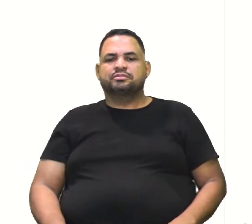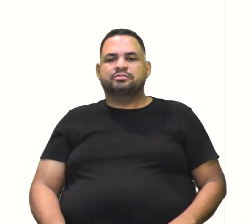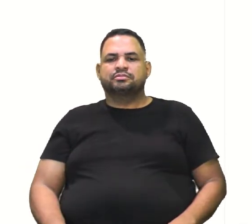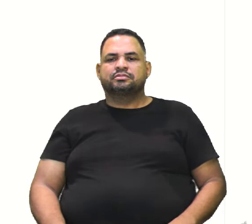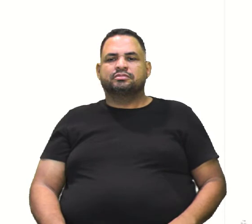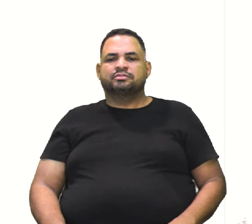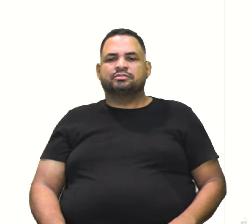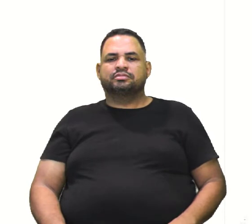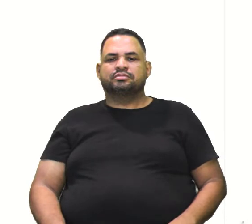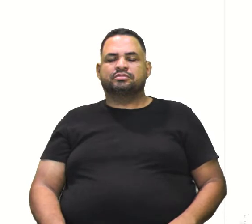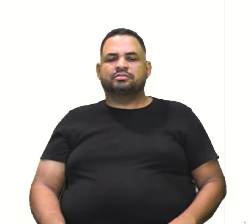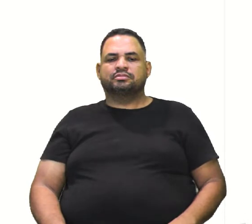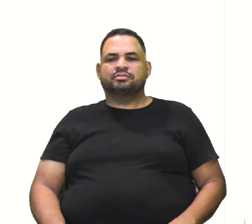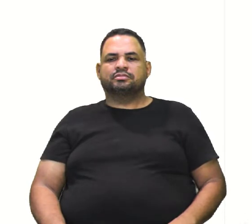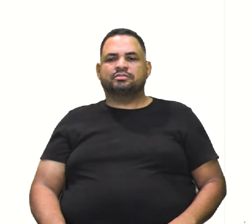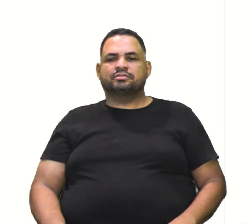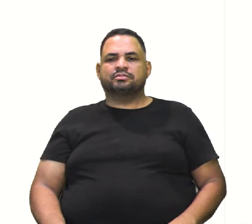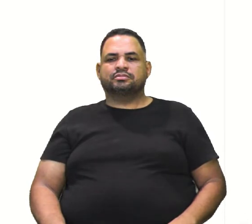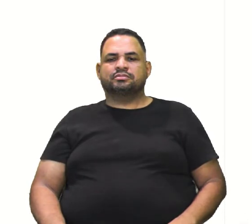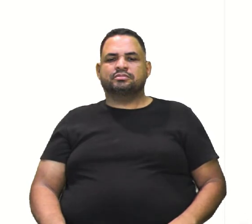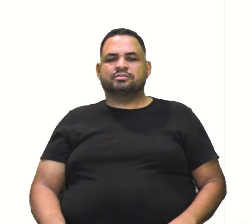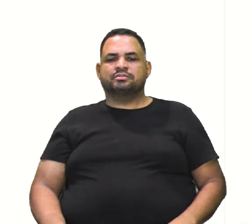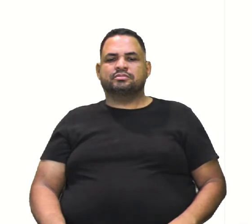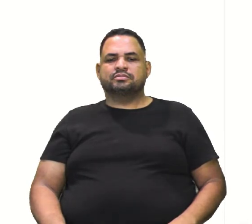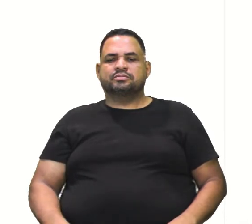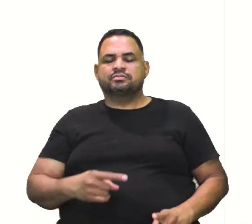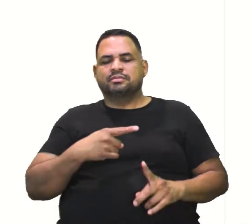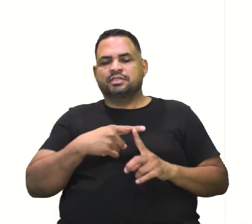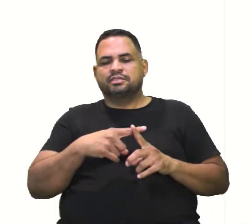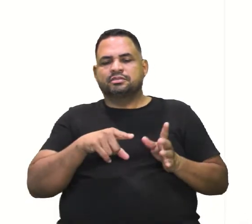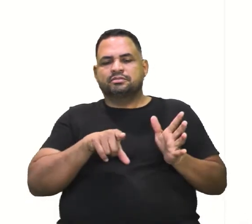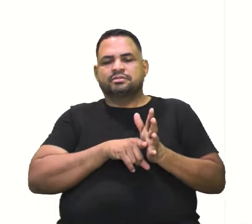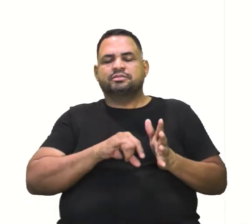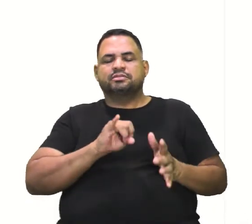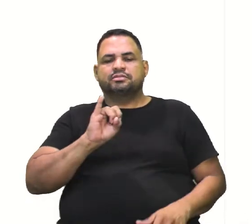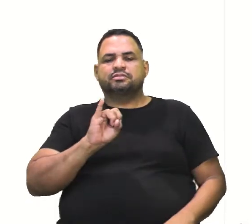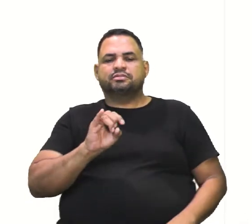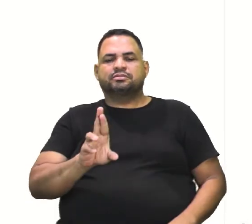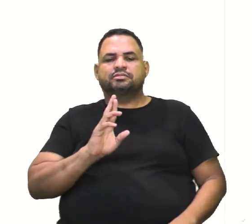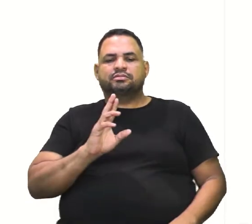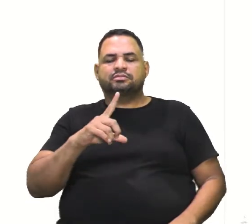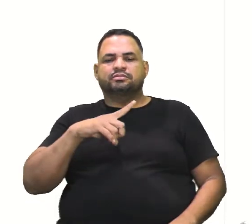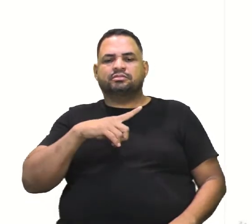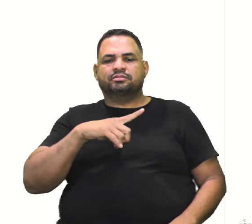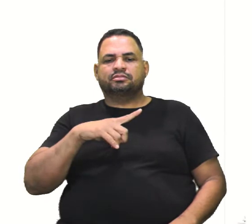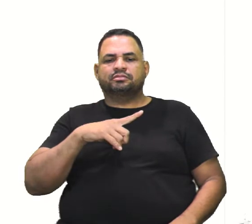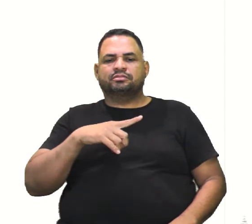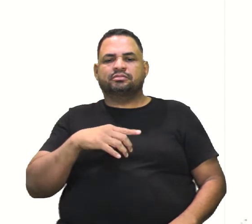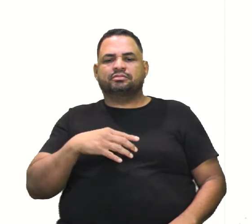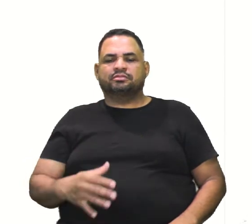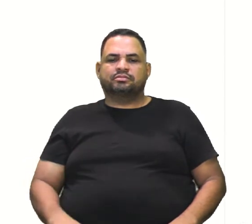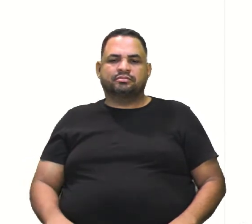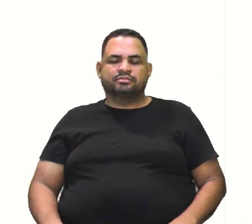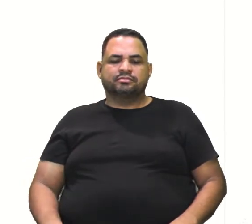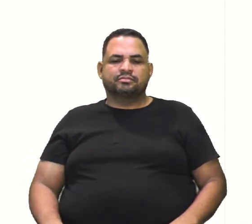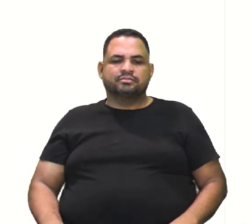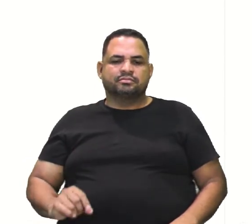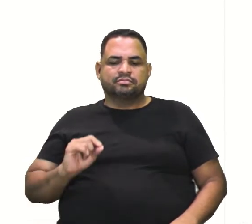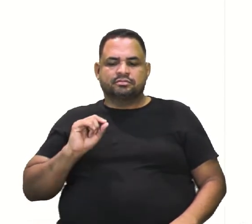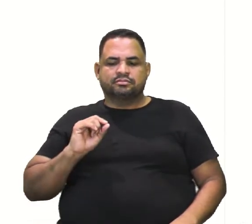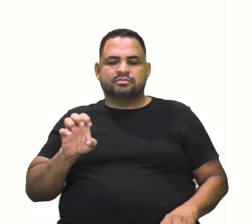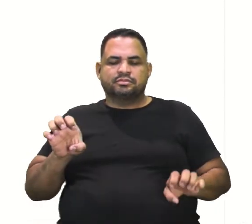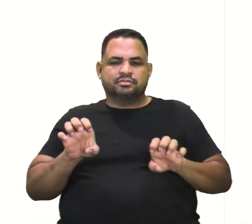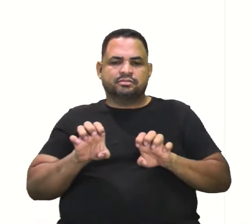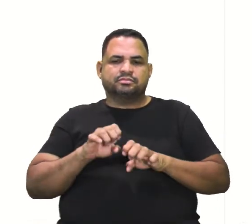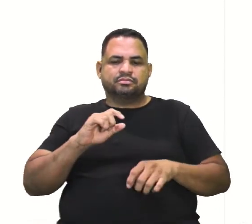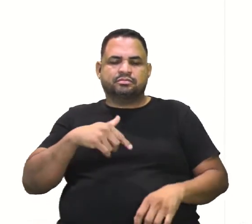Corte. Corte, né? Então temos aí mais ou menos I I. como resposta, porque está vindo de uma expressão, né? De